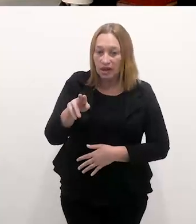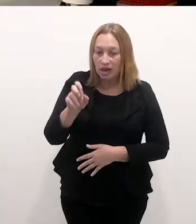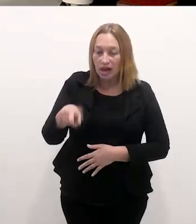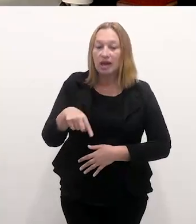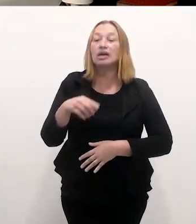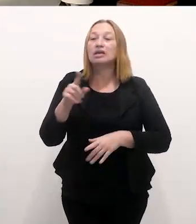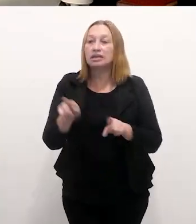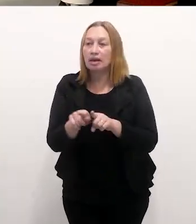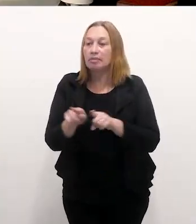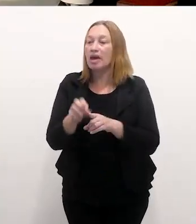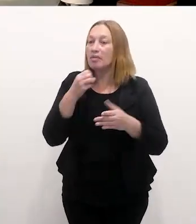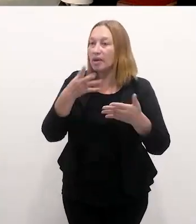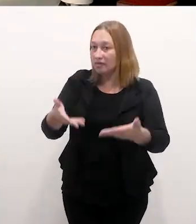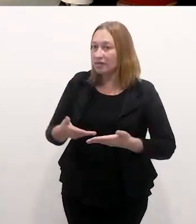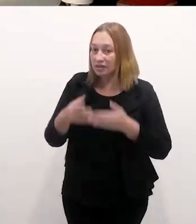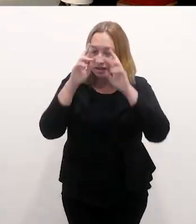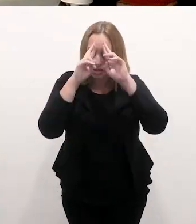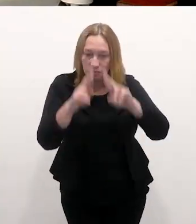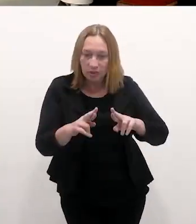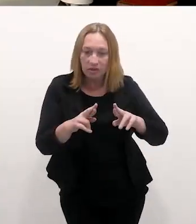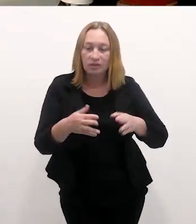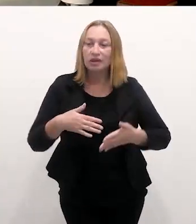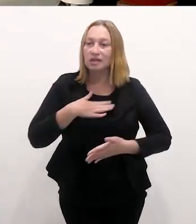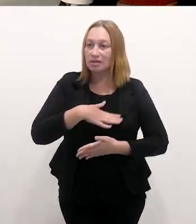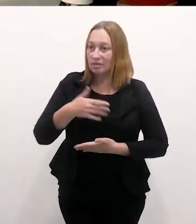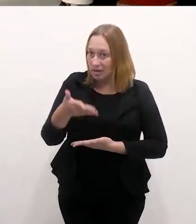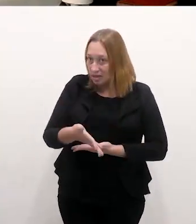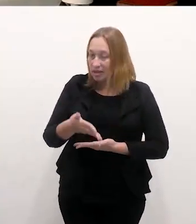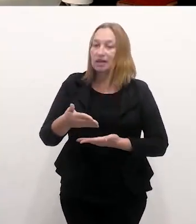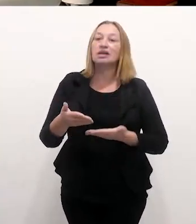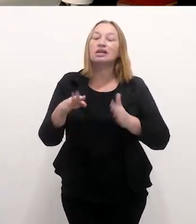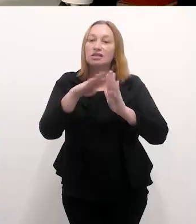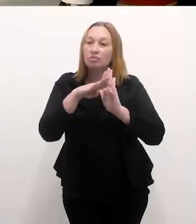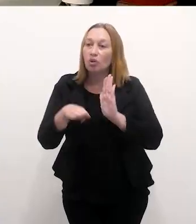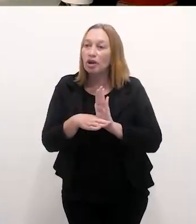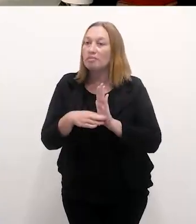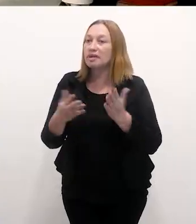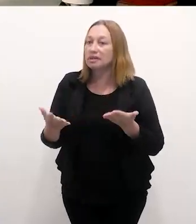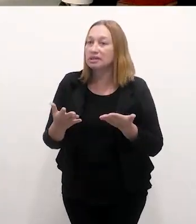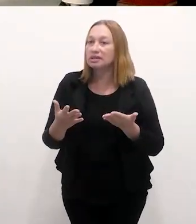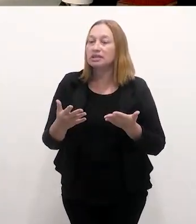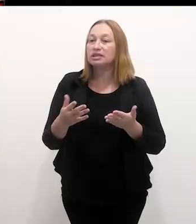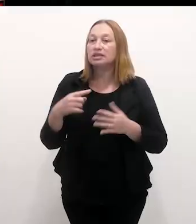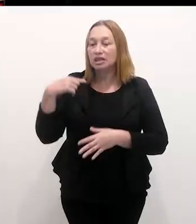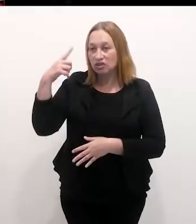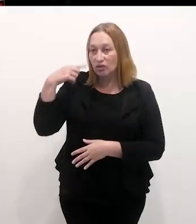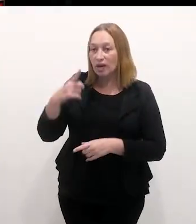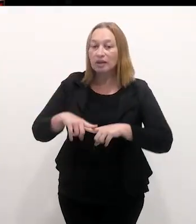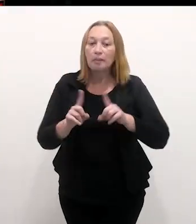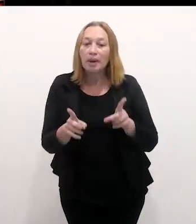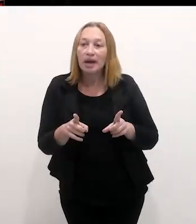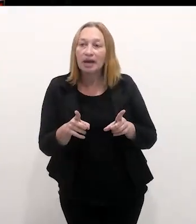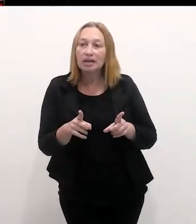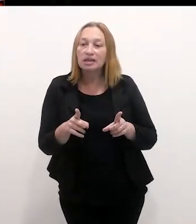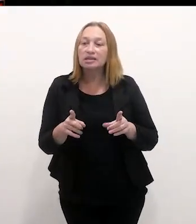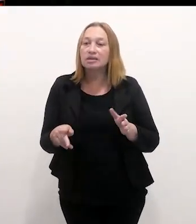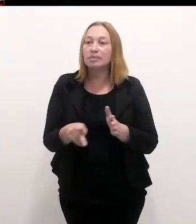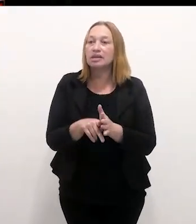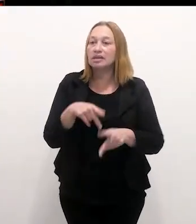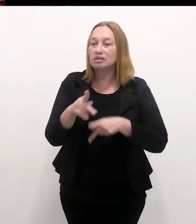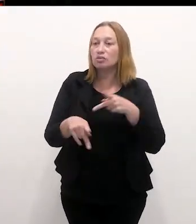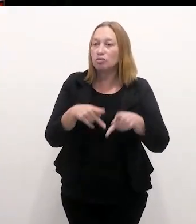Busanello, também seja muito bem-vindo, com muito respeito e consideração lhe recebemos aqui nesse programa, que é um programa da advocacia, mas um programa